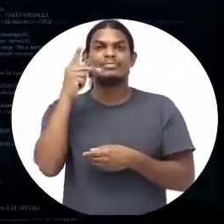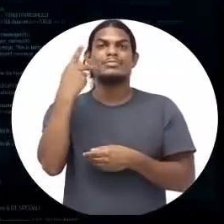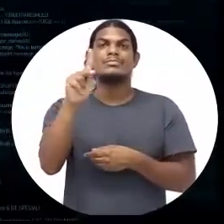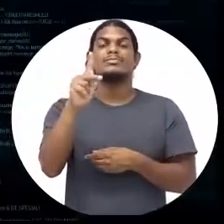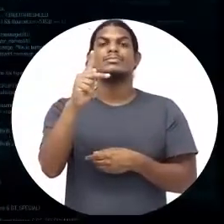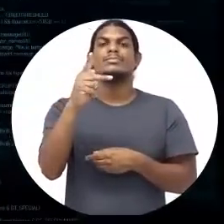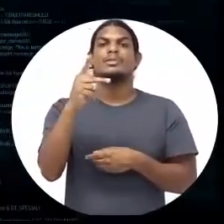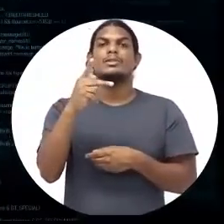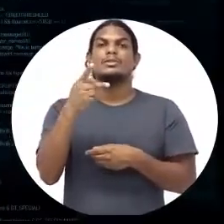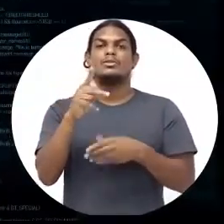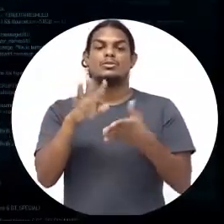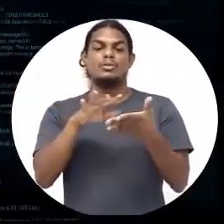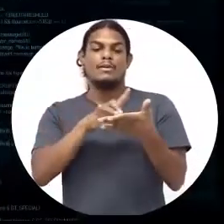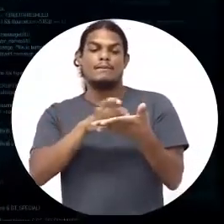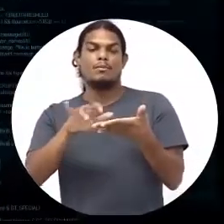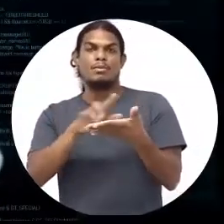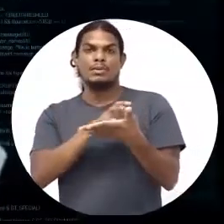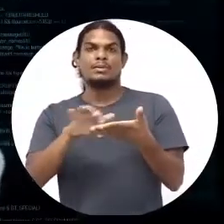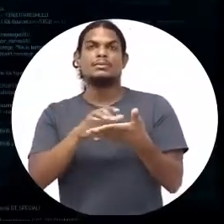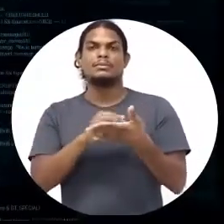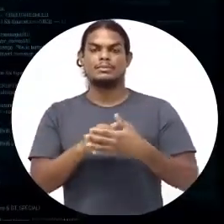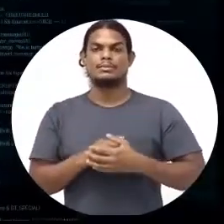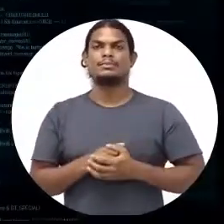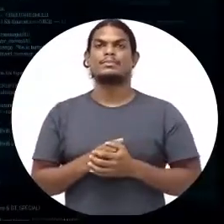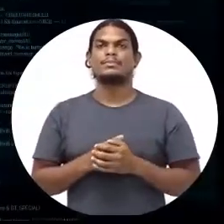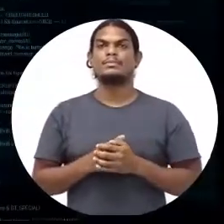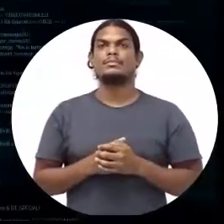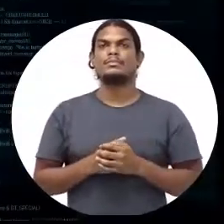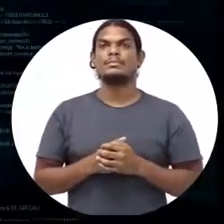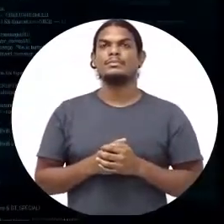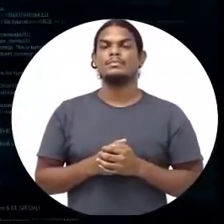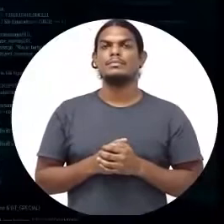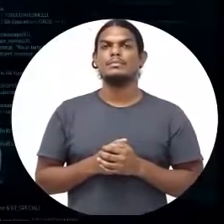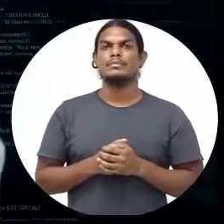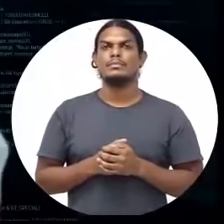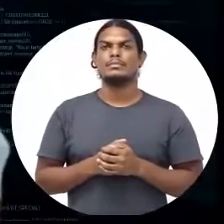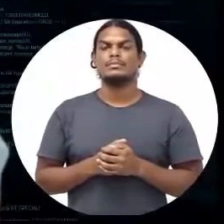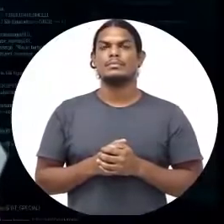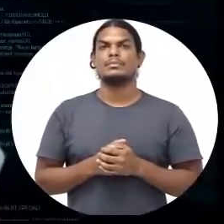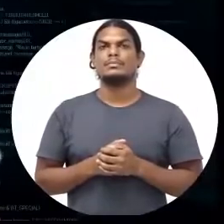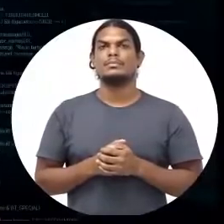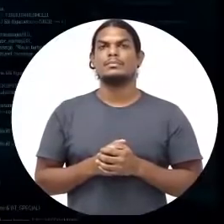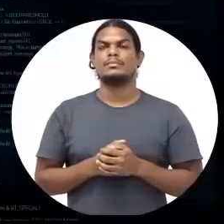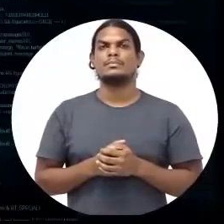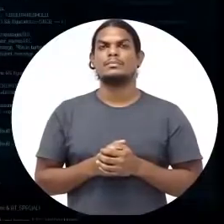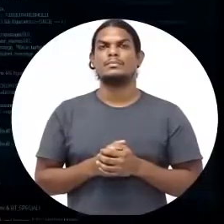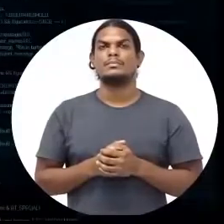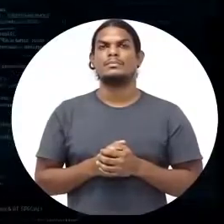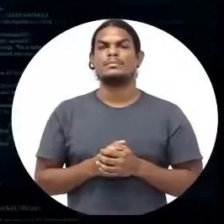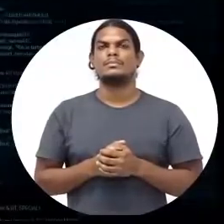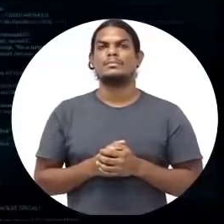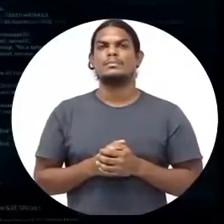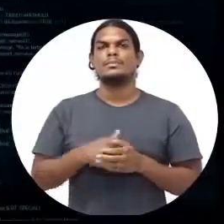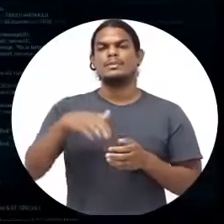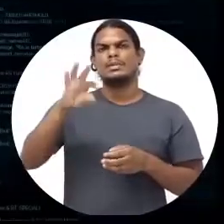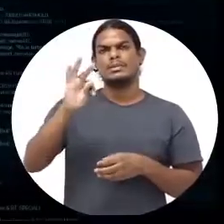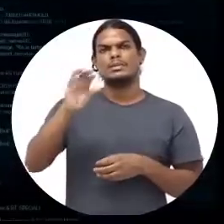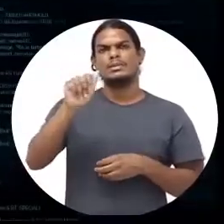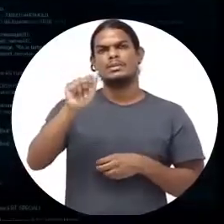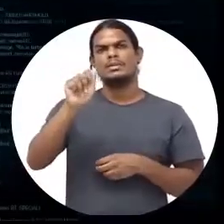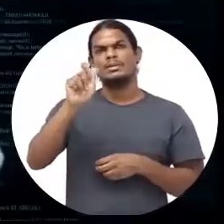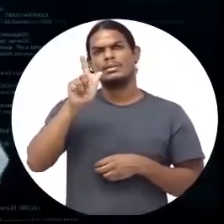fim. A P sempre vai se comportar dessa forma, sempre vai ter um início, sempre vai ter um fim. E as tags que